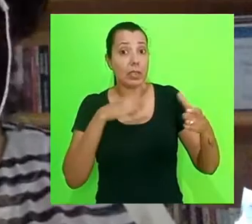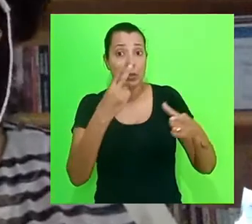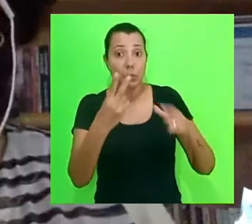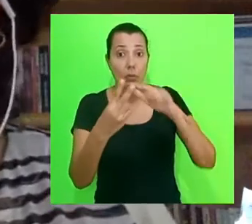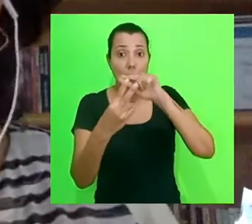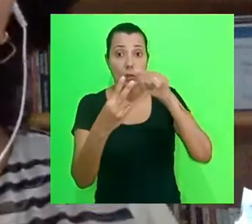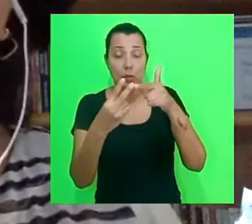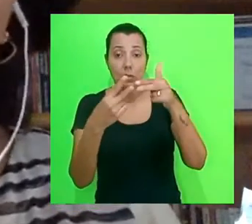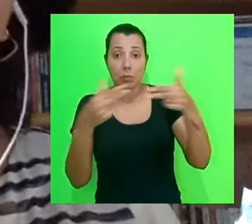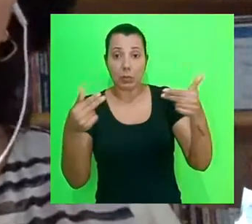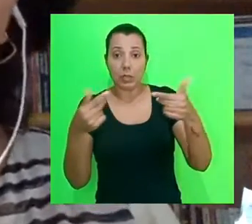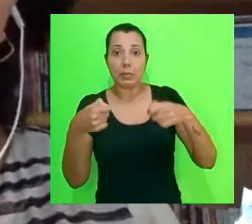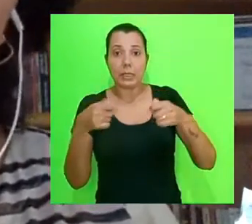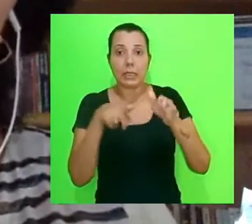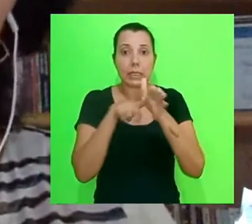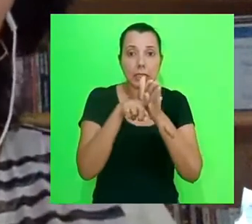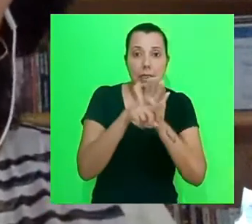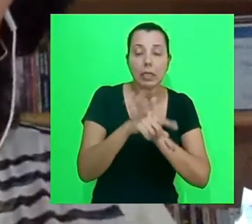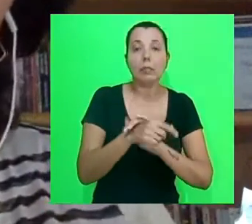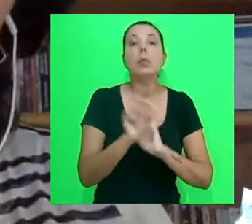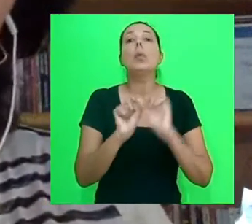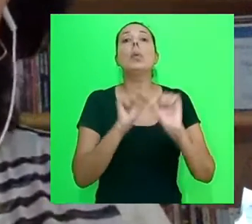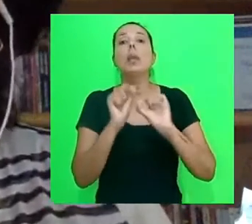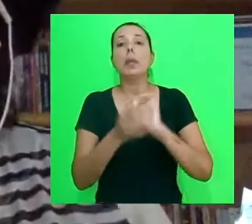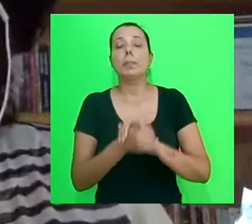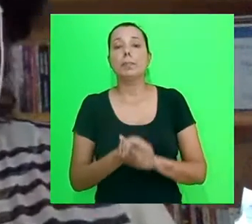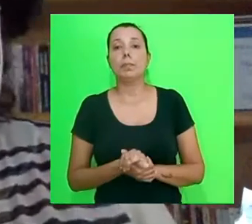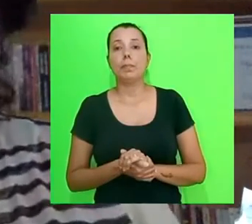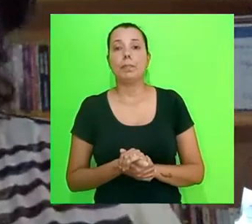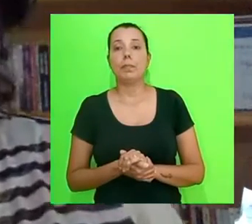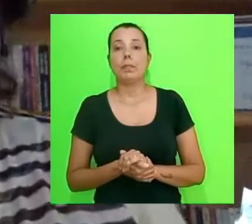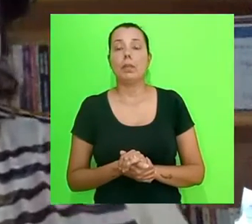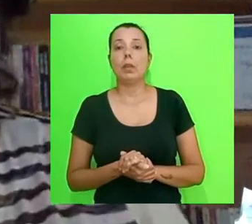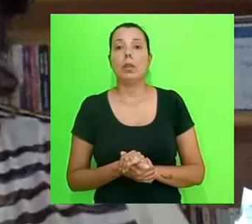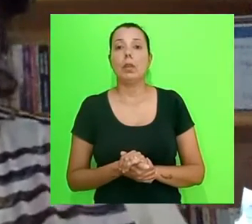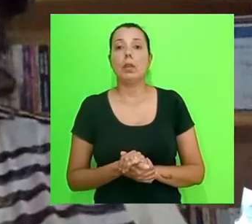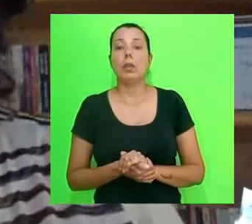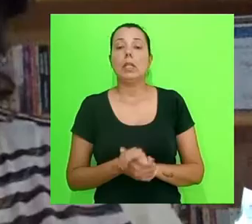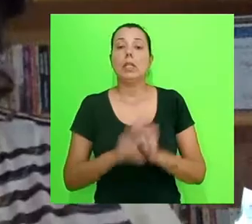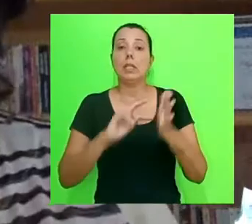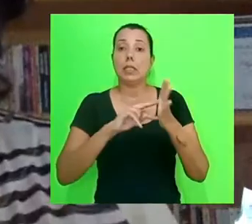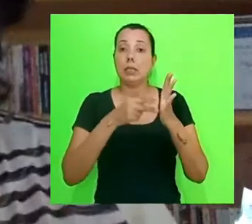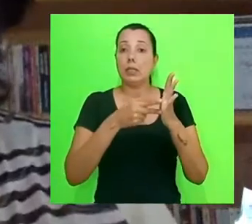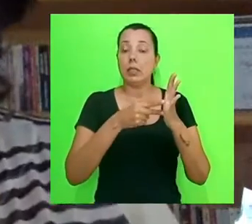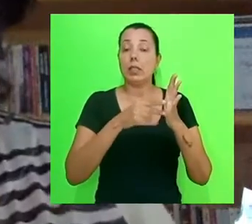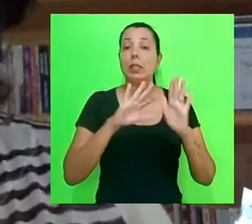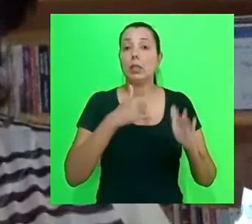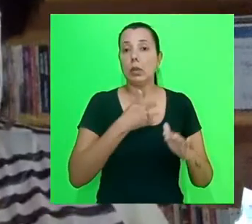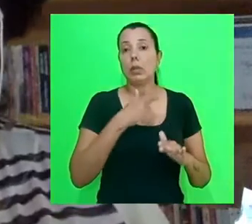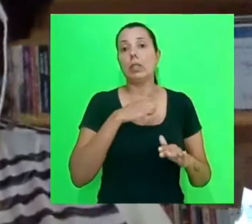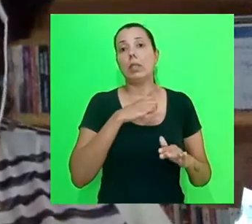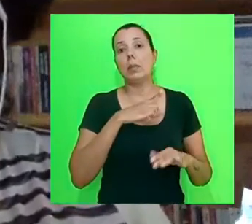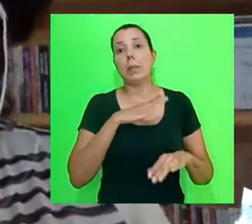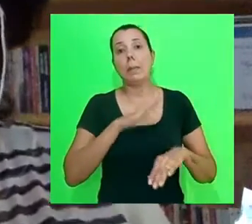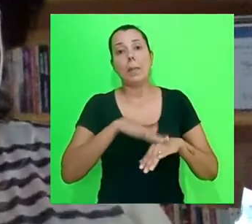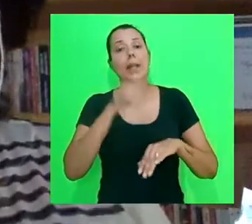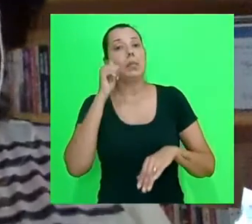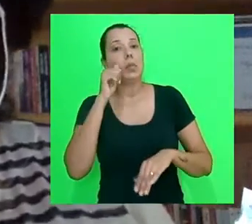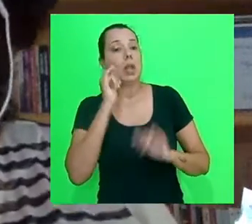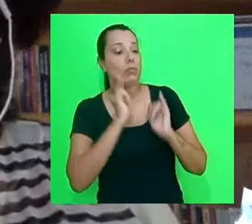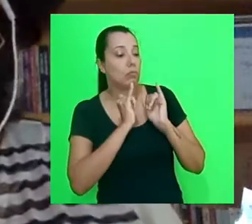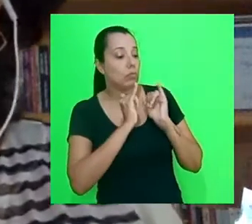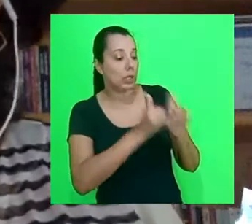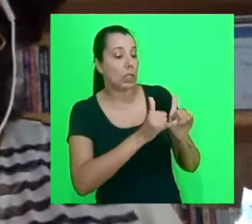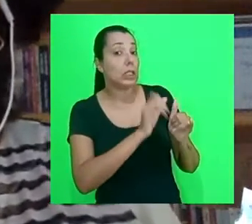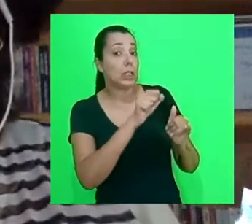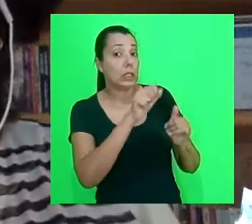que nós temos muito mais casos de violência acontecendo, mas que infelizmente eles não são sempre notificados.